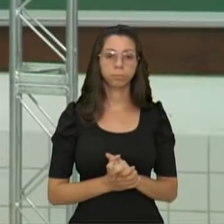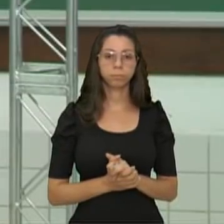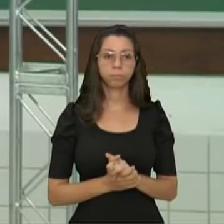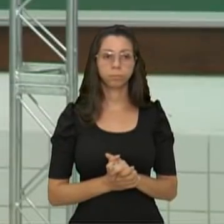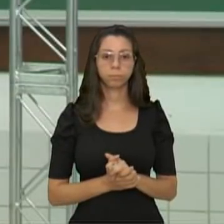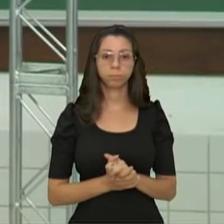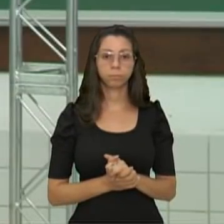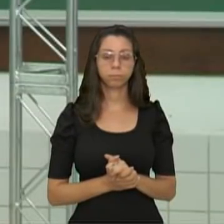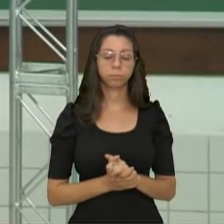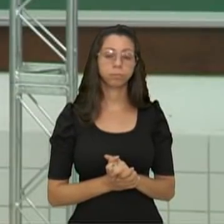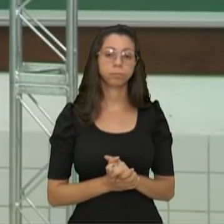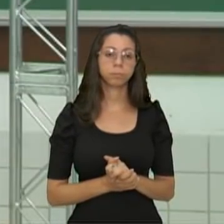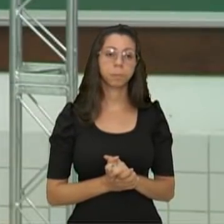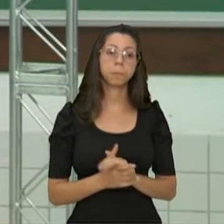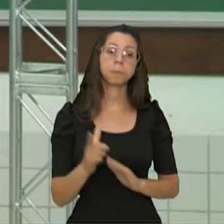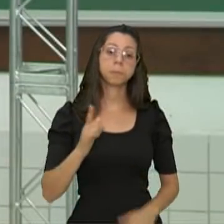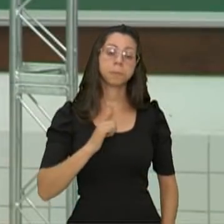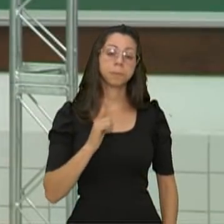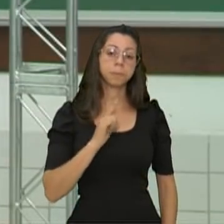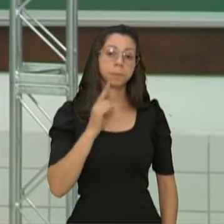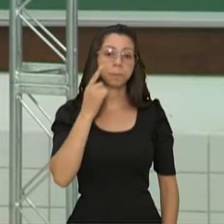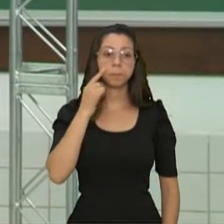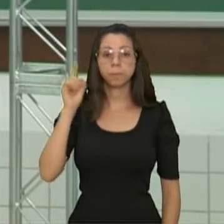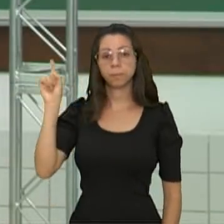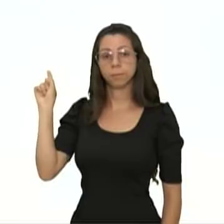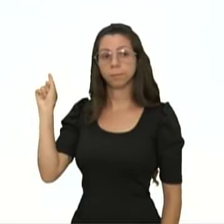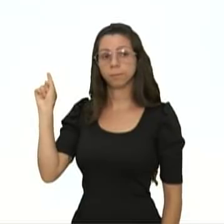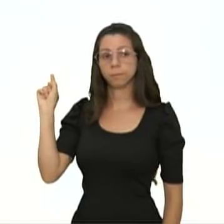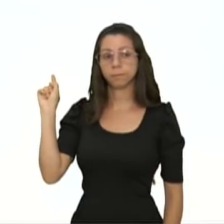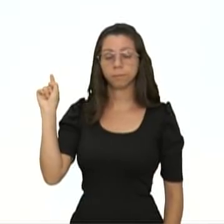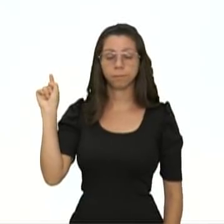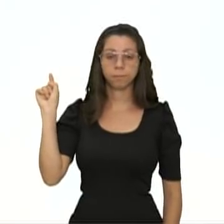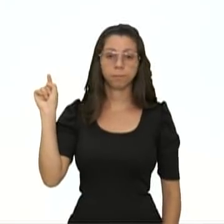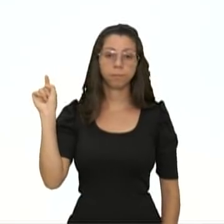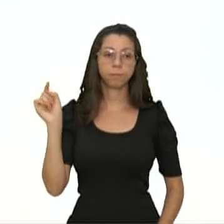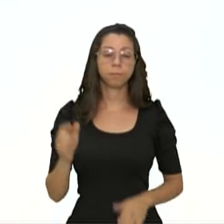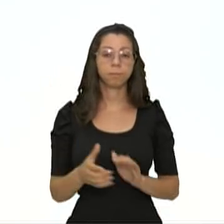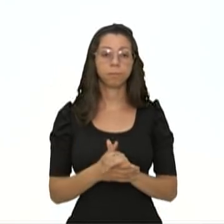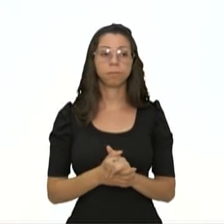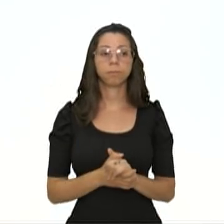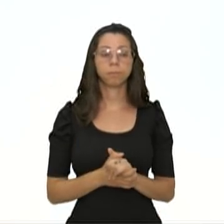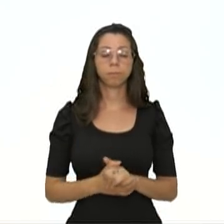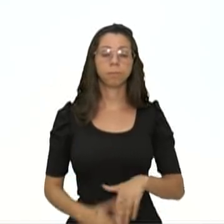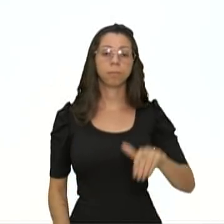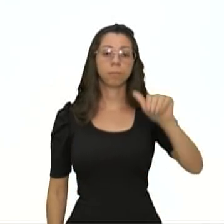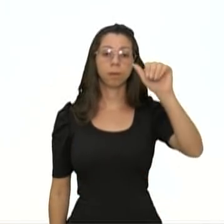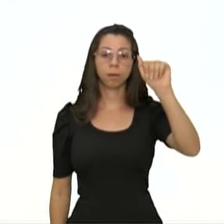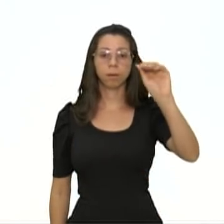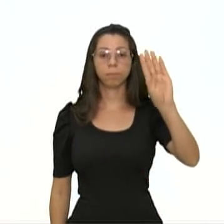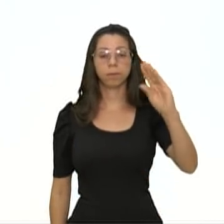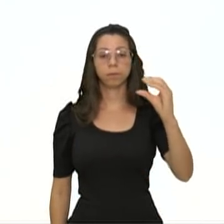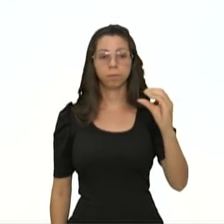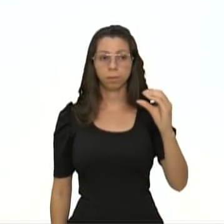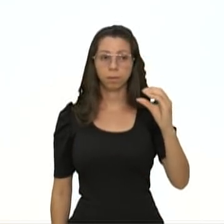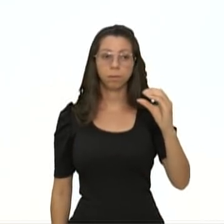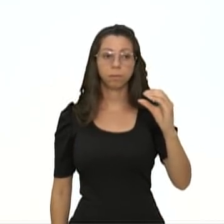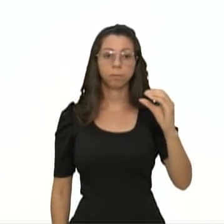Então, temos aqui a solução apresentada no slide aí, né? Determinar os coeficientes. Então, tem o coeficiente A, B e